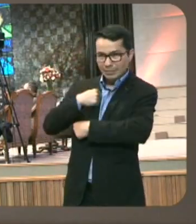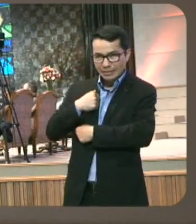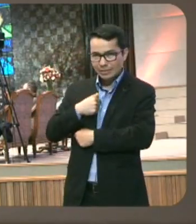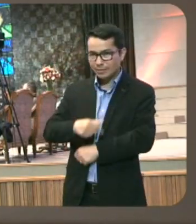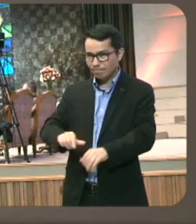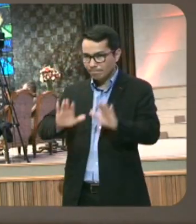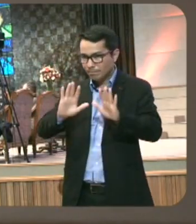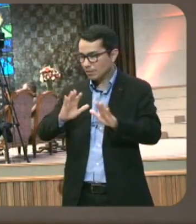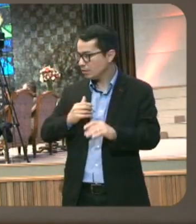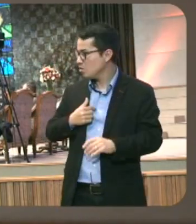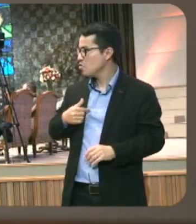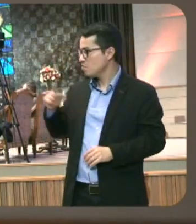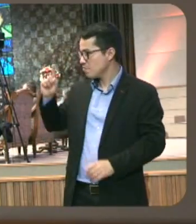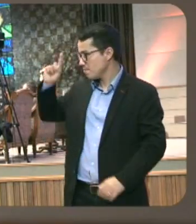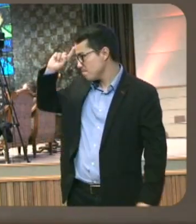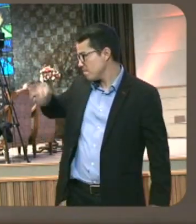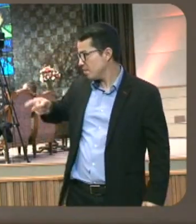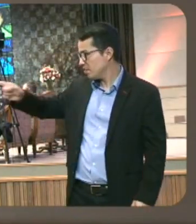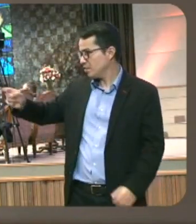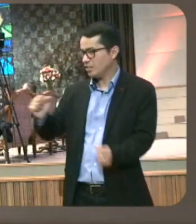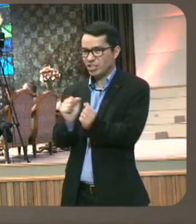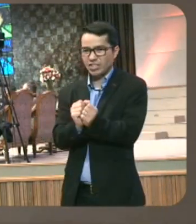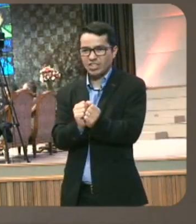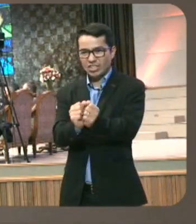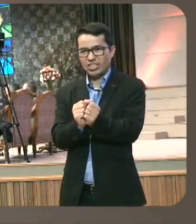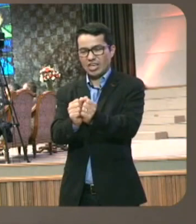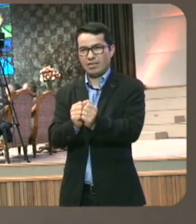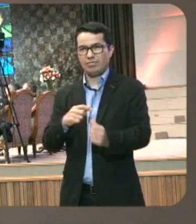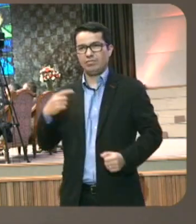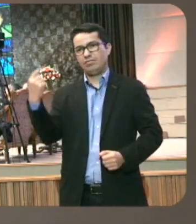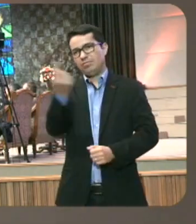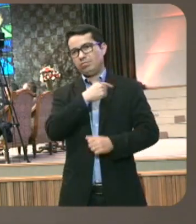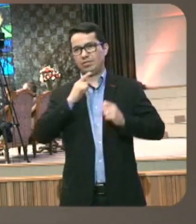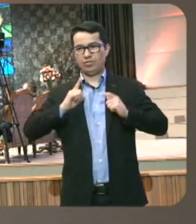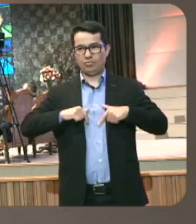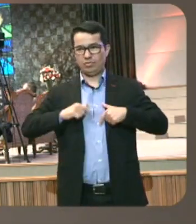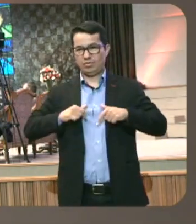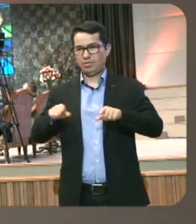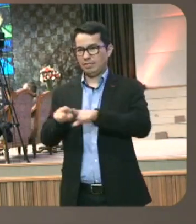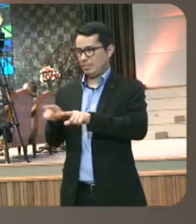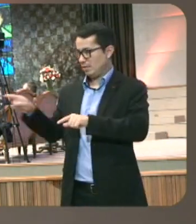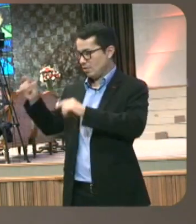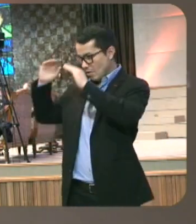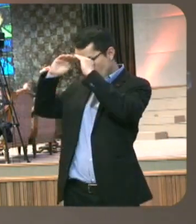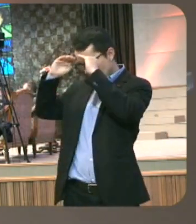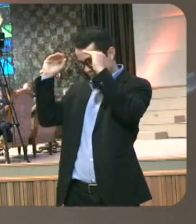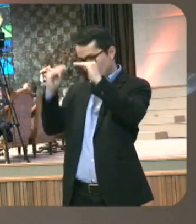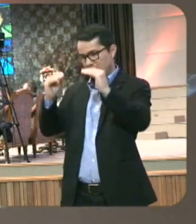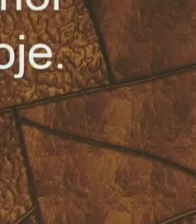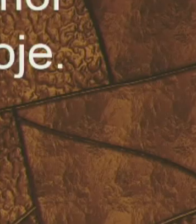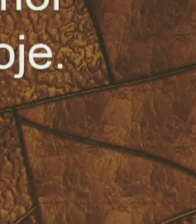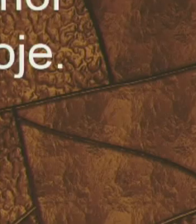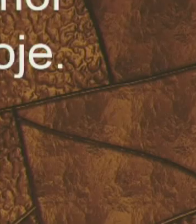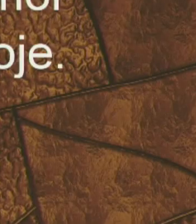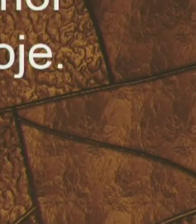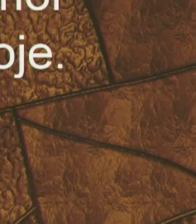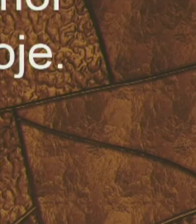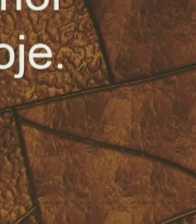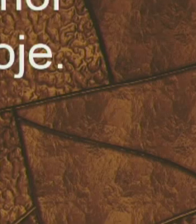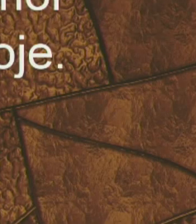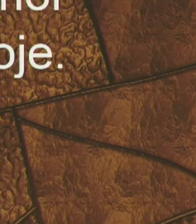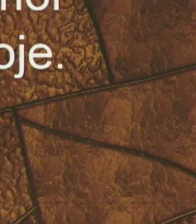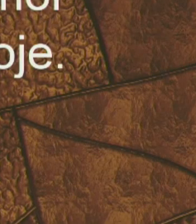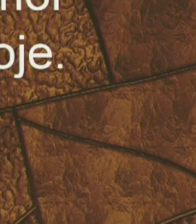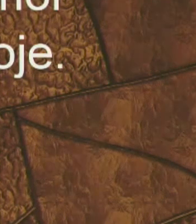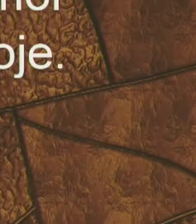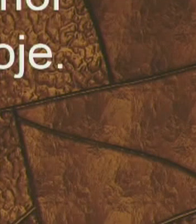servas. E que teriam uma missão para cumprir. E logo no versículo 27 está escrito assim: mas naquele